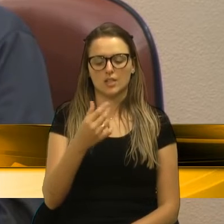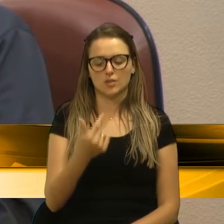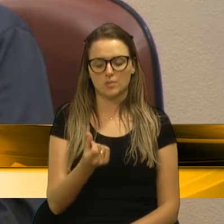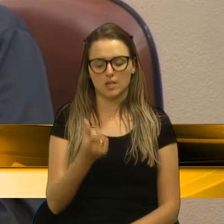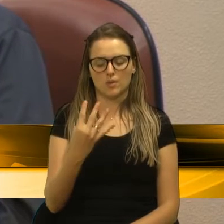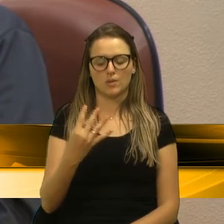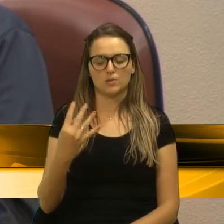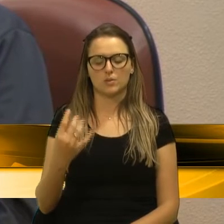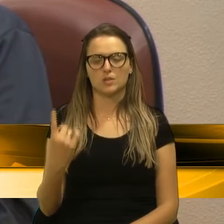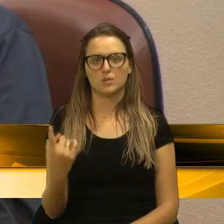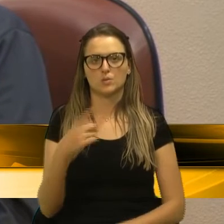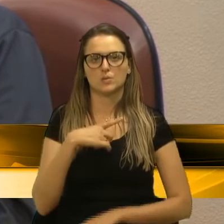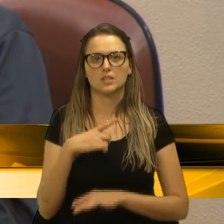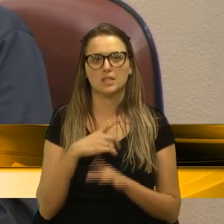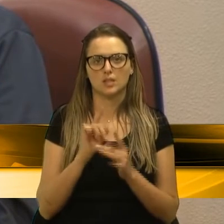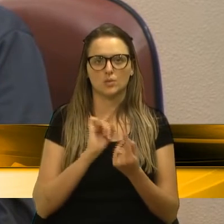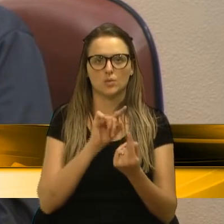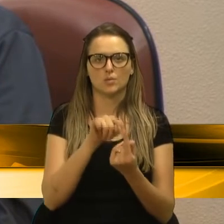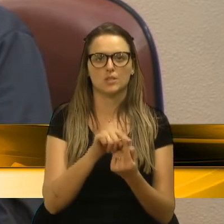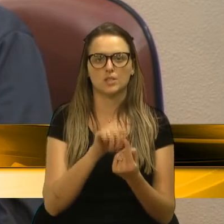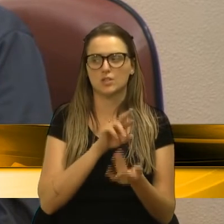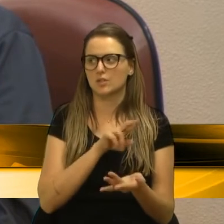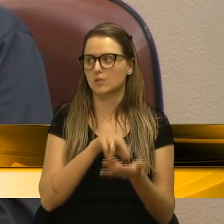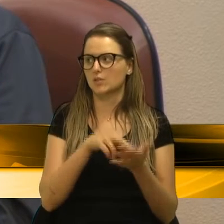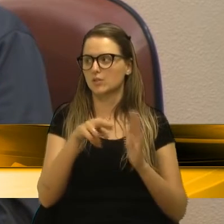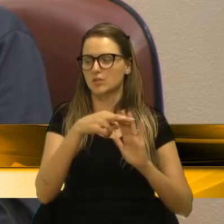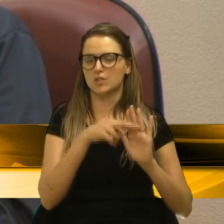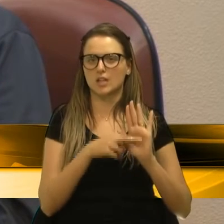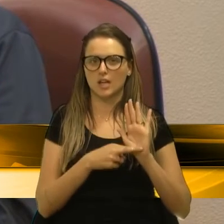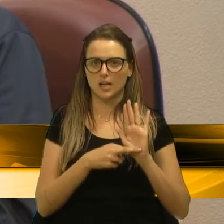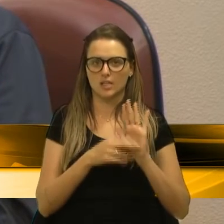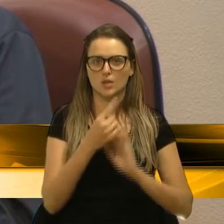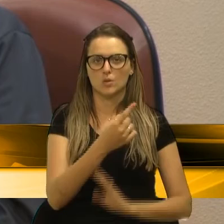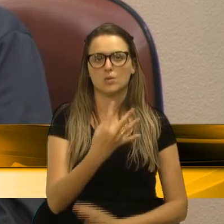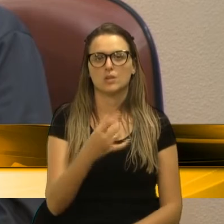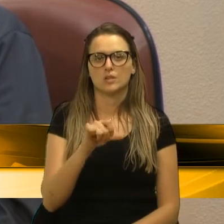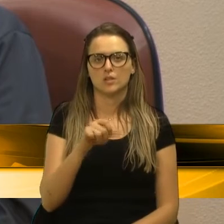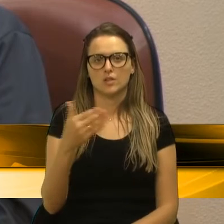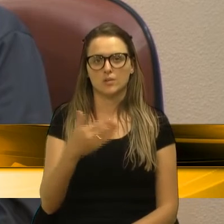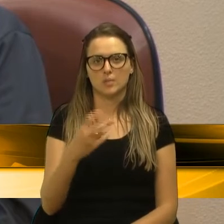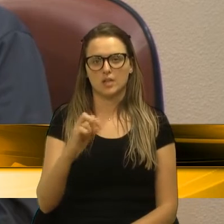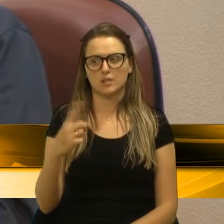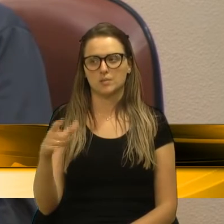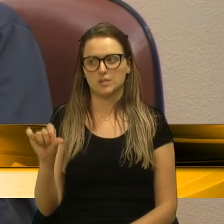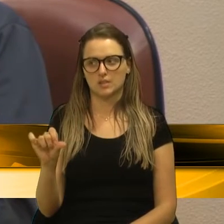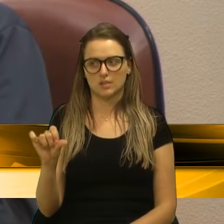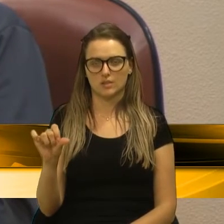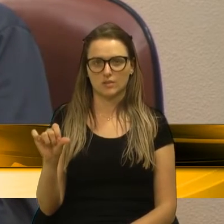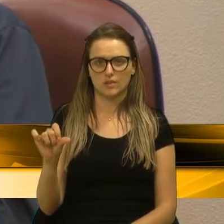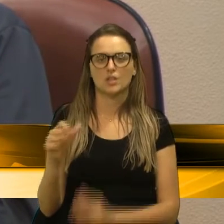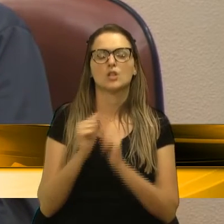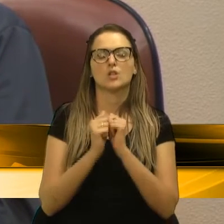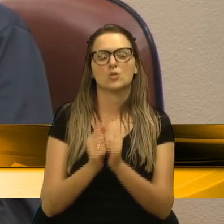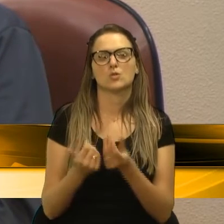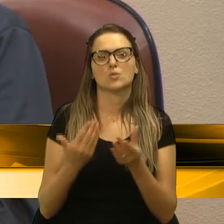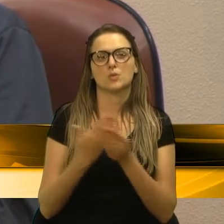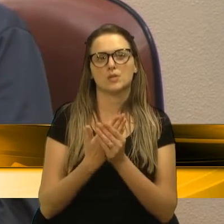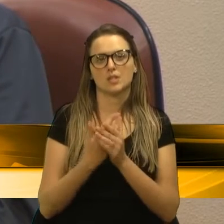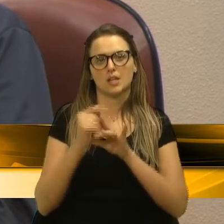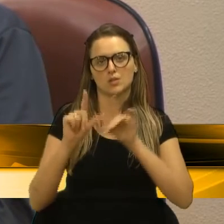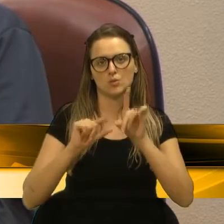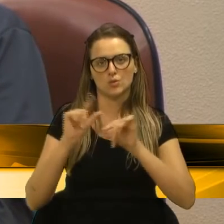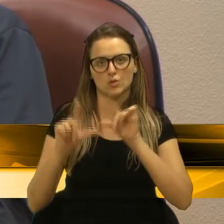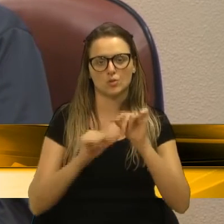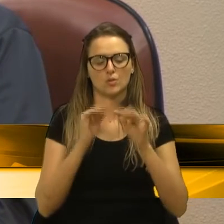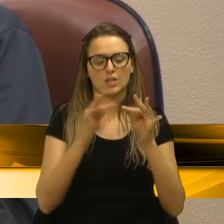2176441, tendo em vista a ocorrência de irregularidade do fechamento público número 149/2019, procedimento seletivo simplificado do